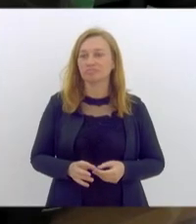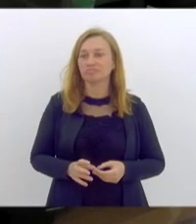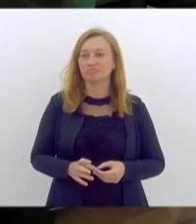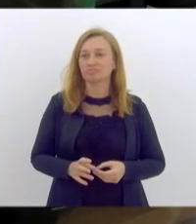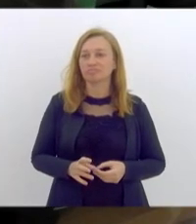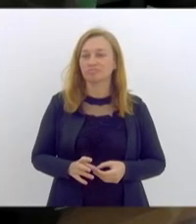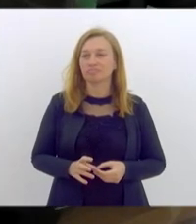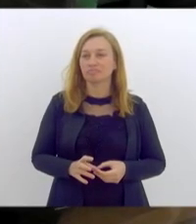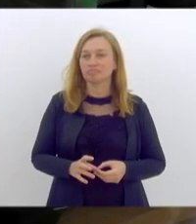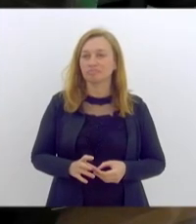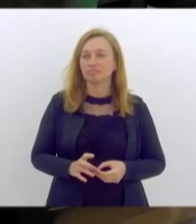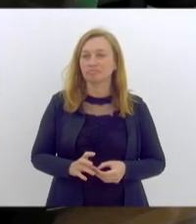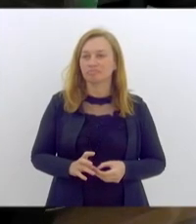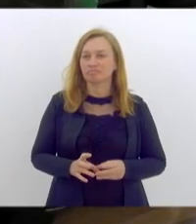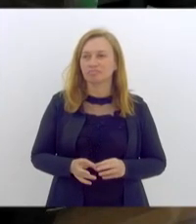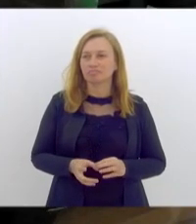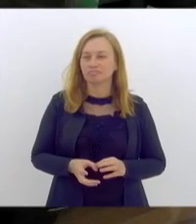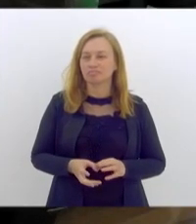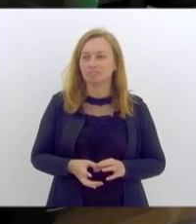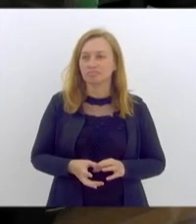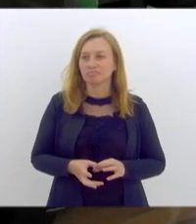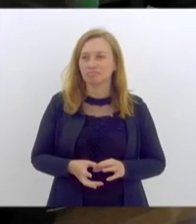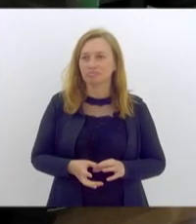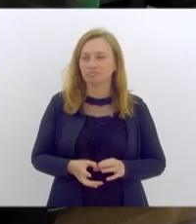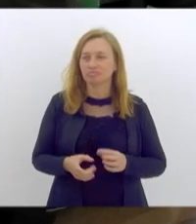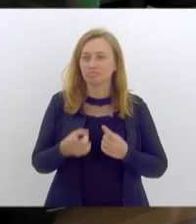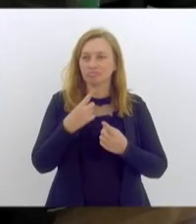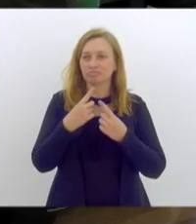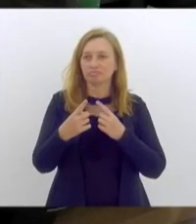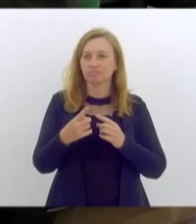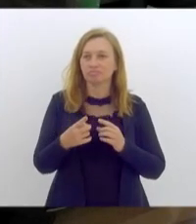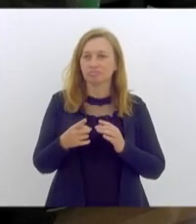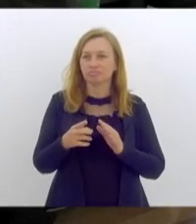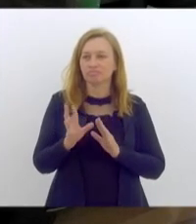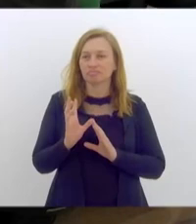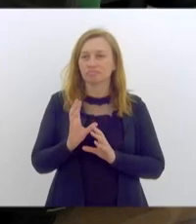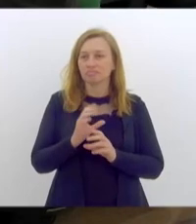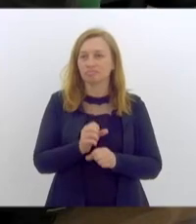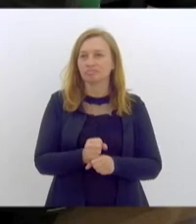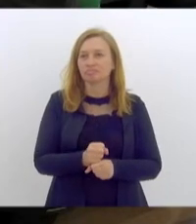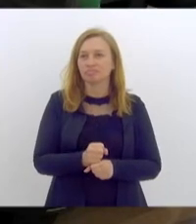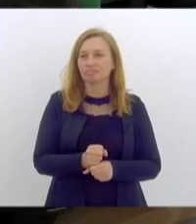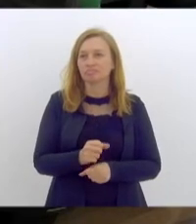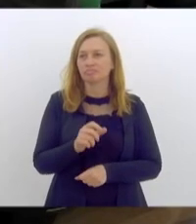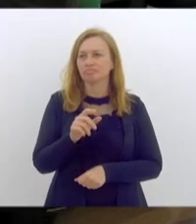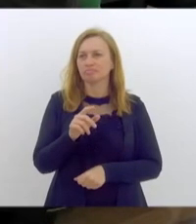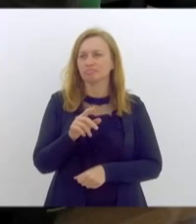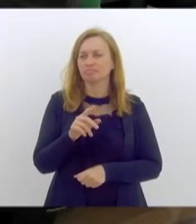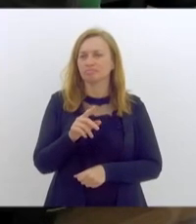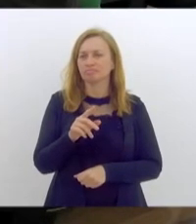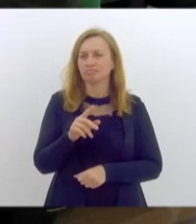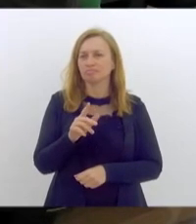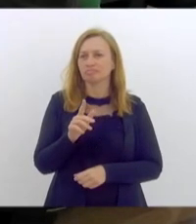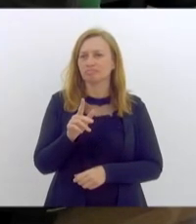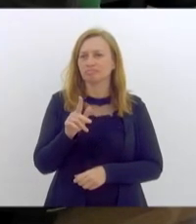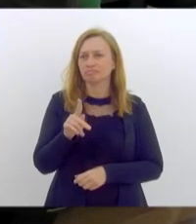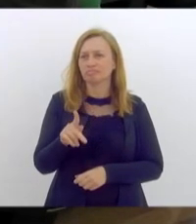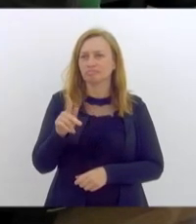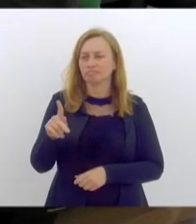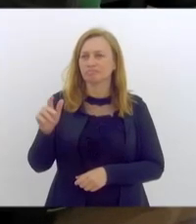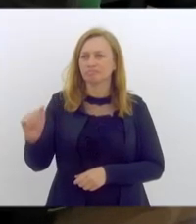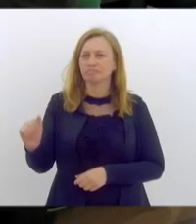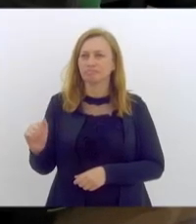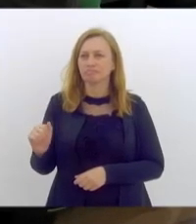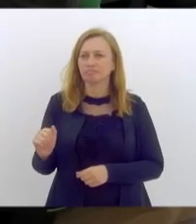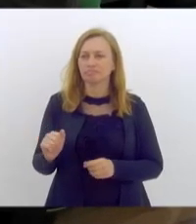ontem eu discutir os a revisão do PPA e comparamos o